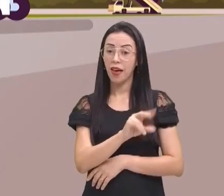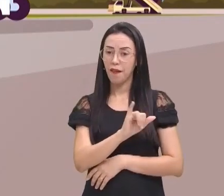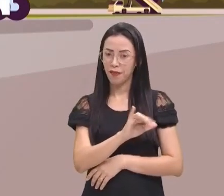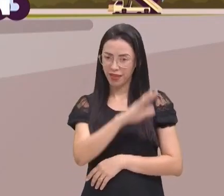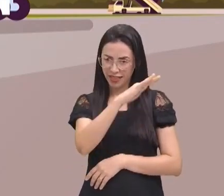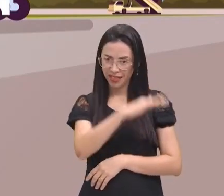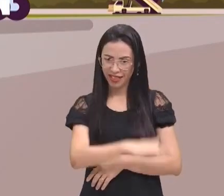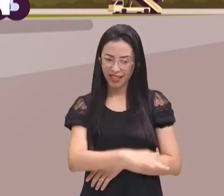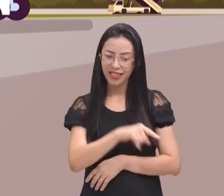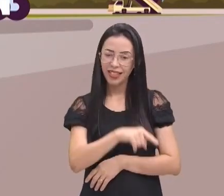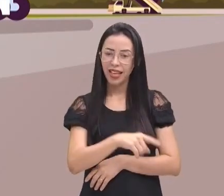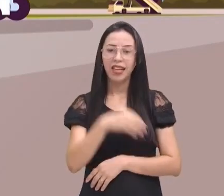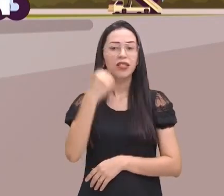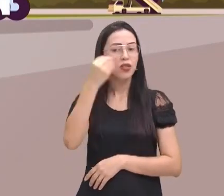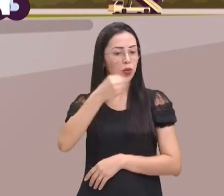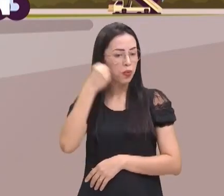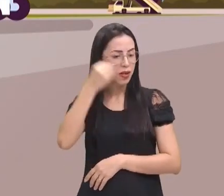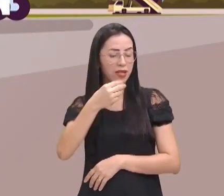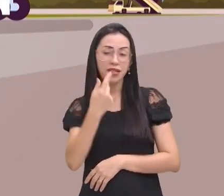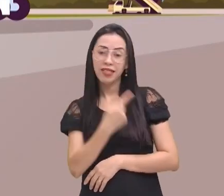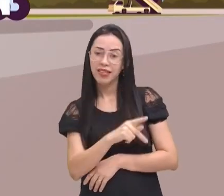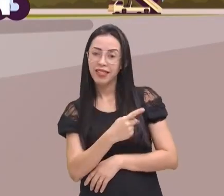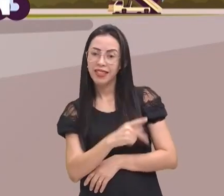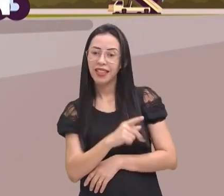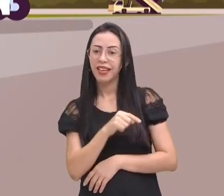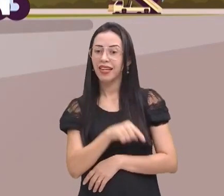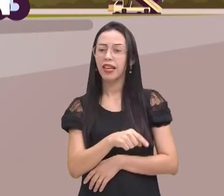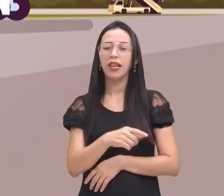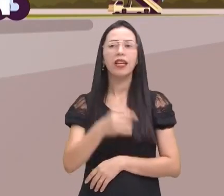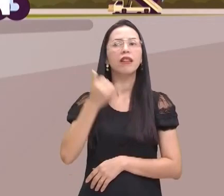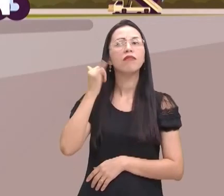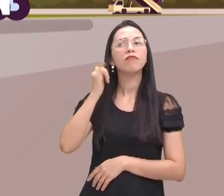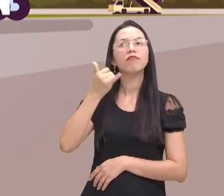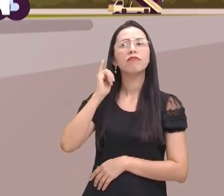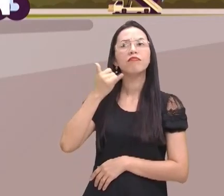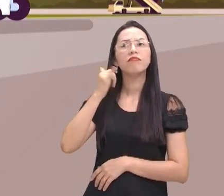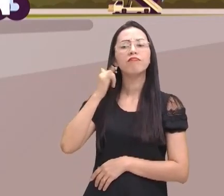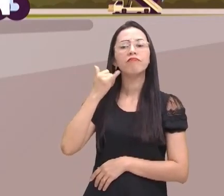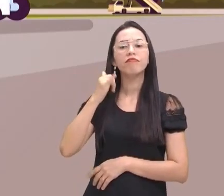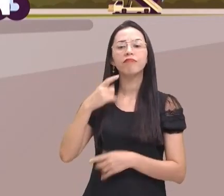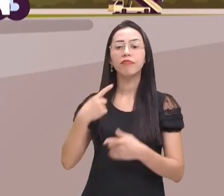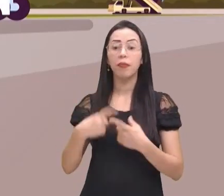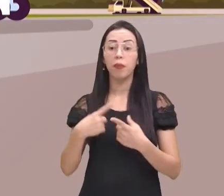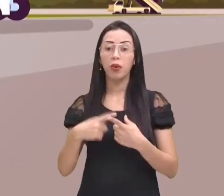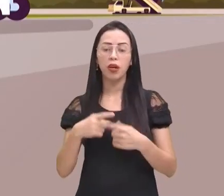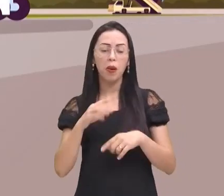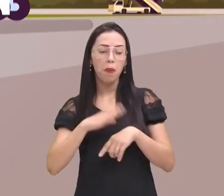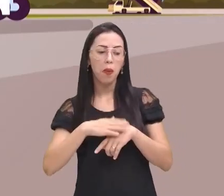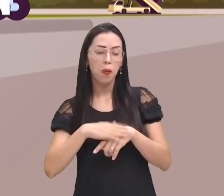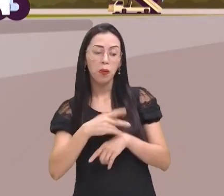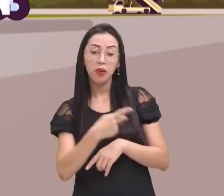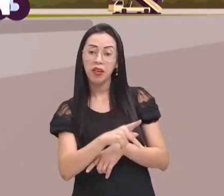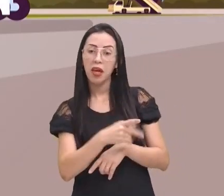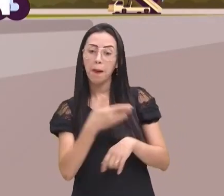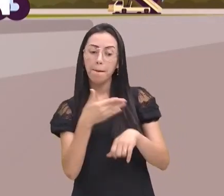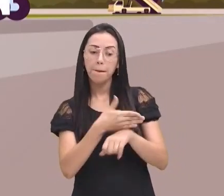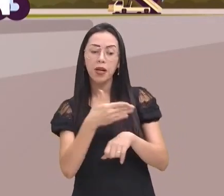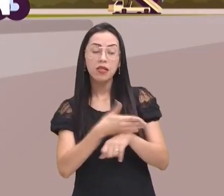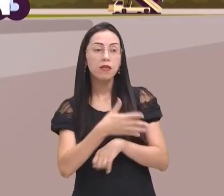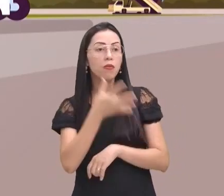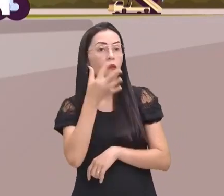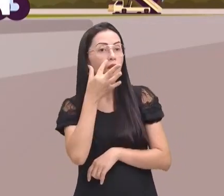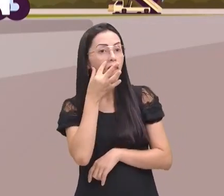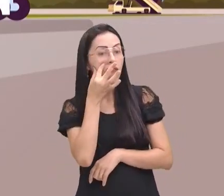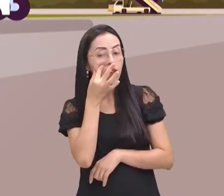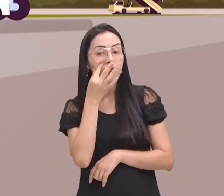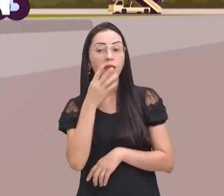relato, lembrando vocês, é uma contação, é uma narração. Quando você está contando algo